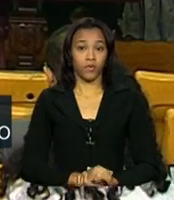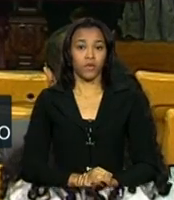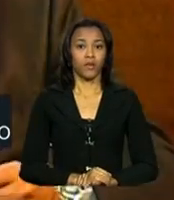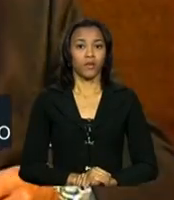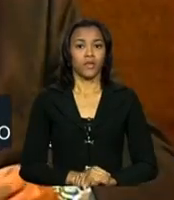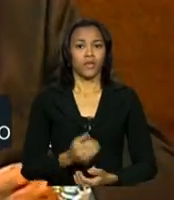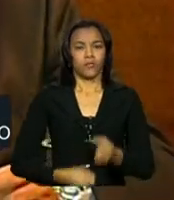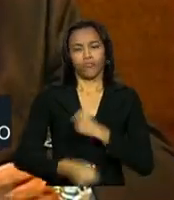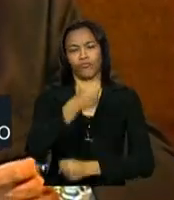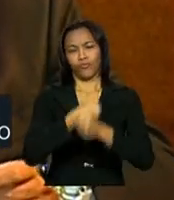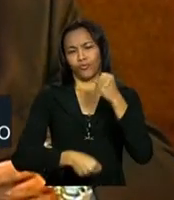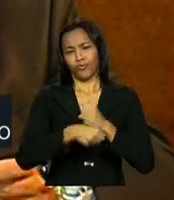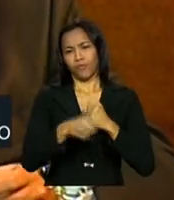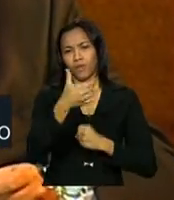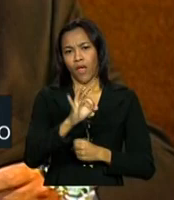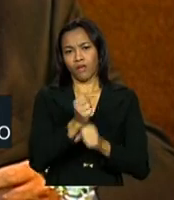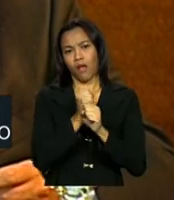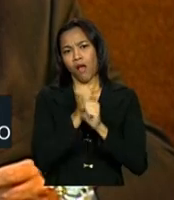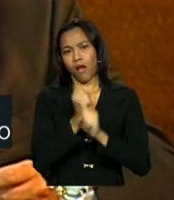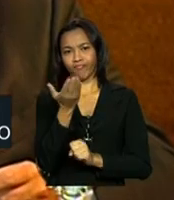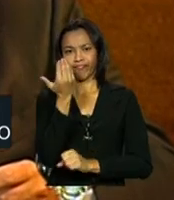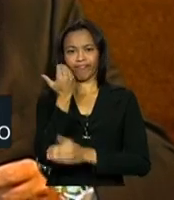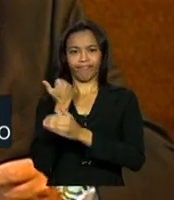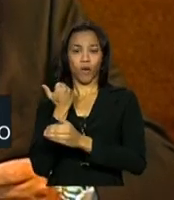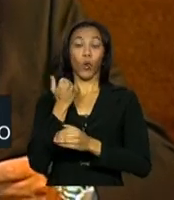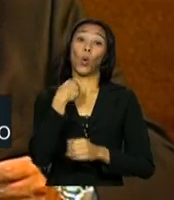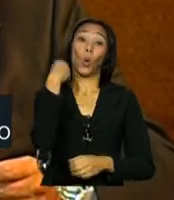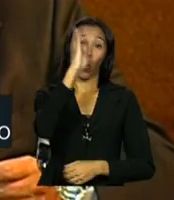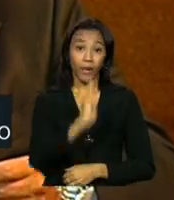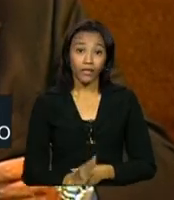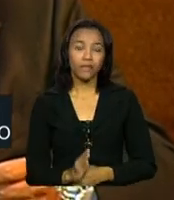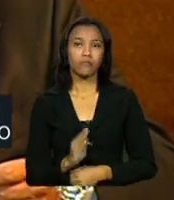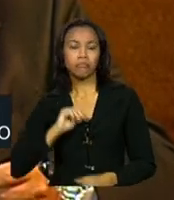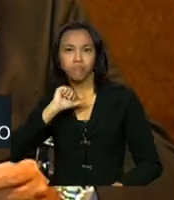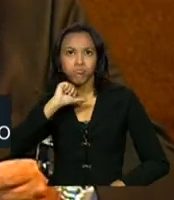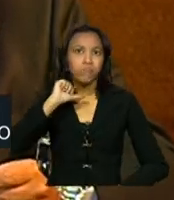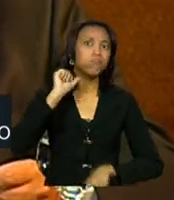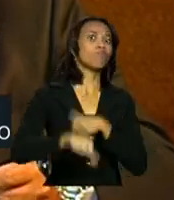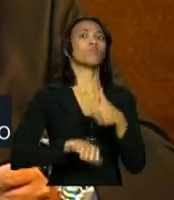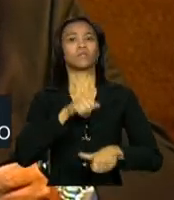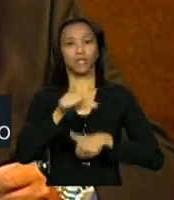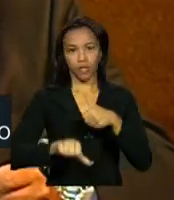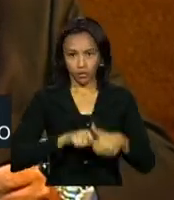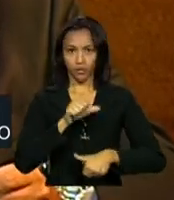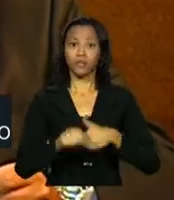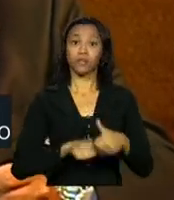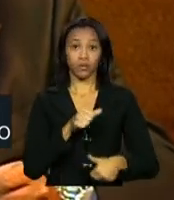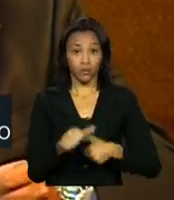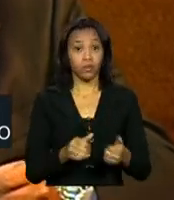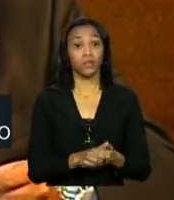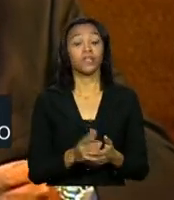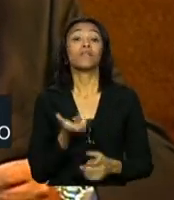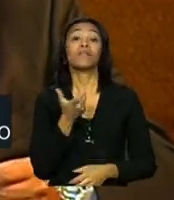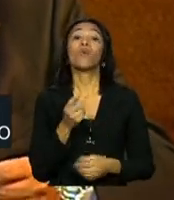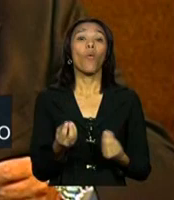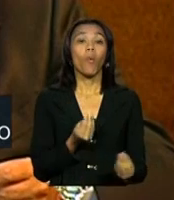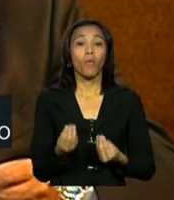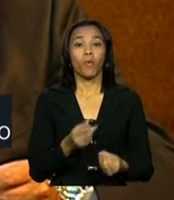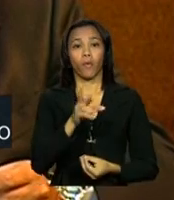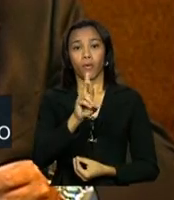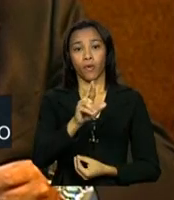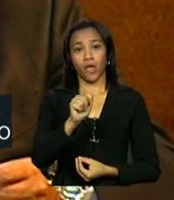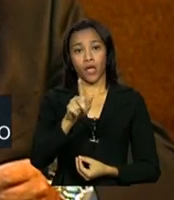últimas duas décadas o Brasil passou por grandes transformações em termos de regulação para